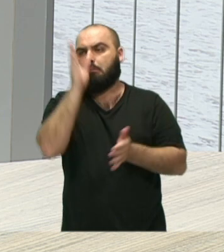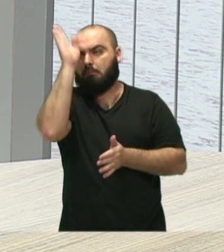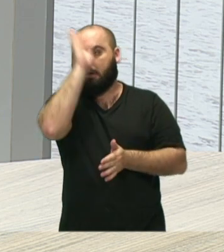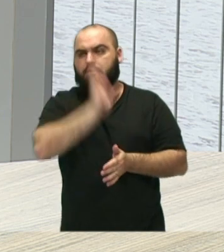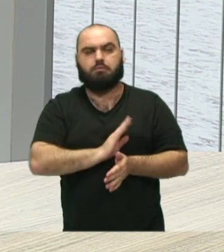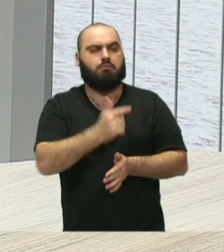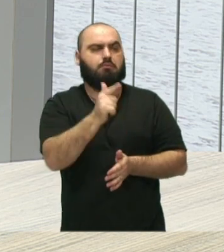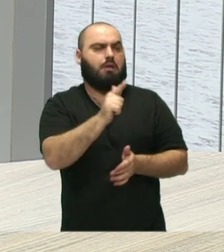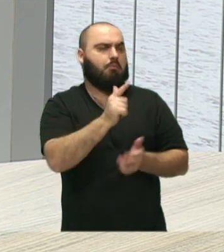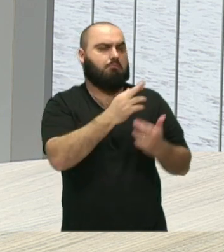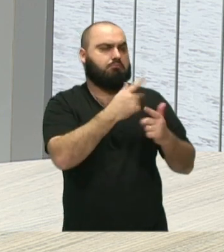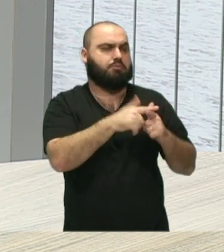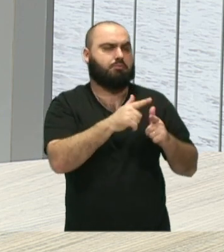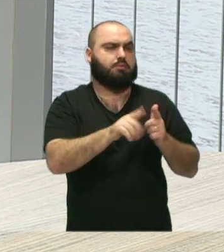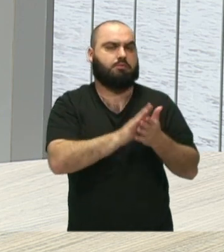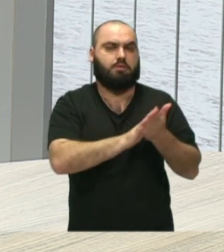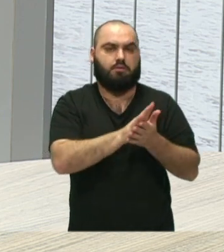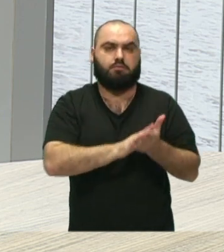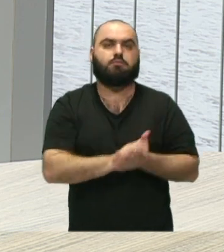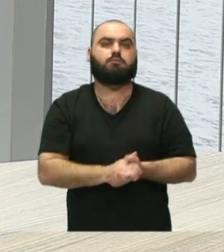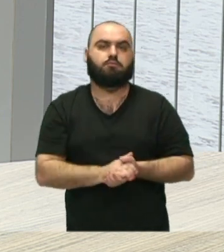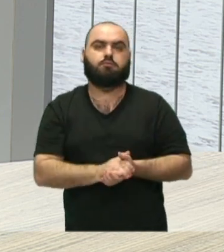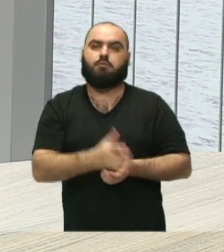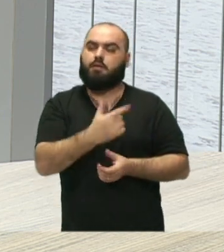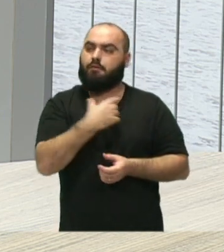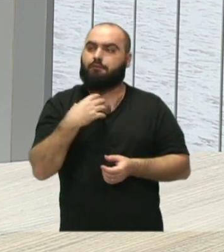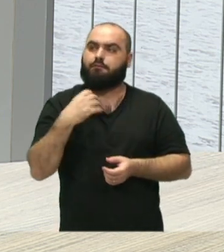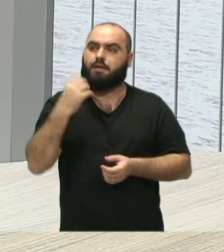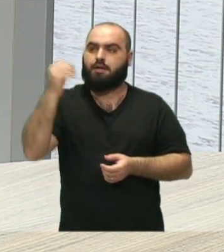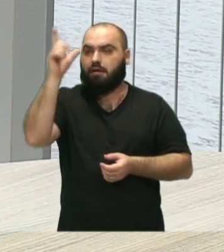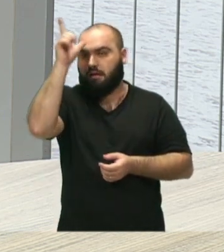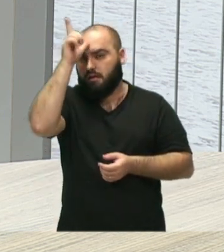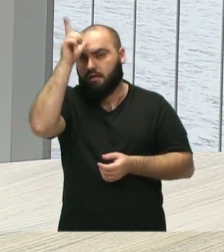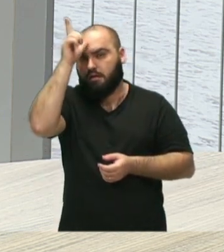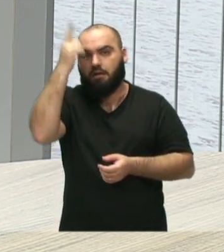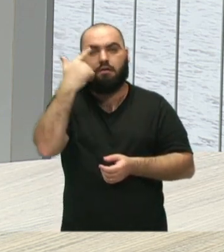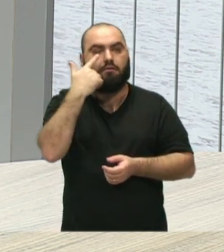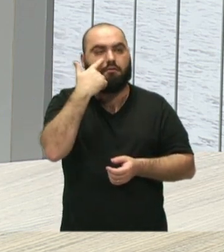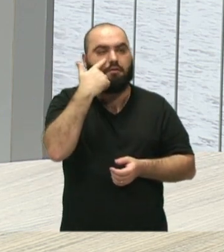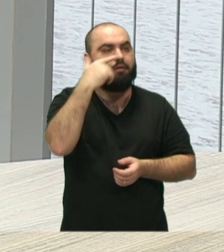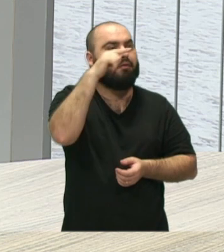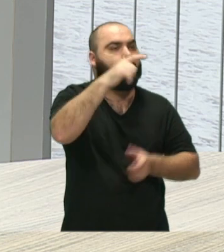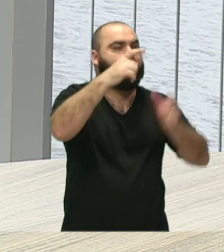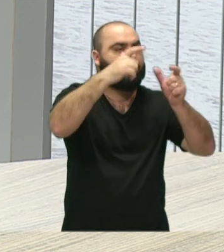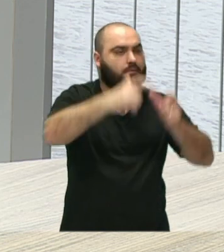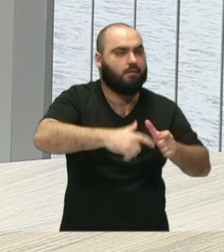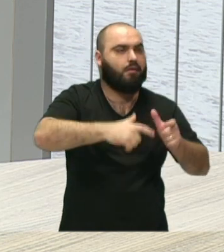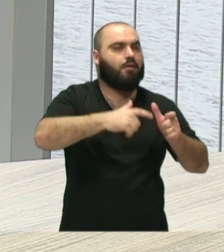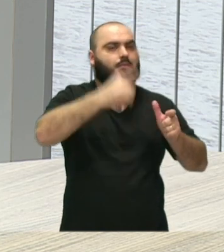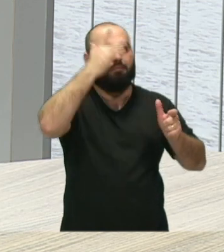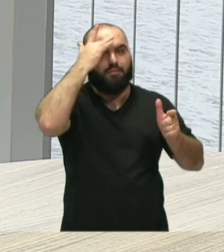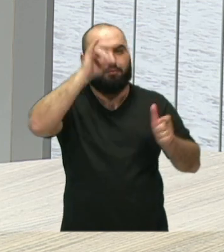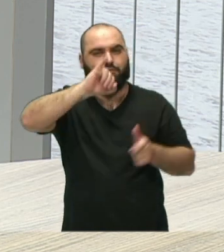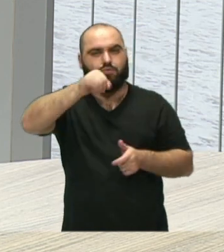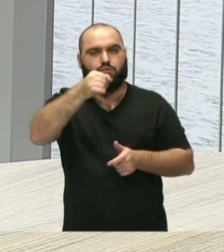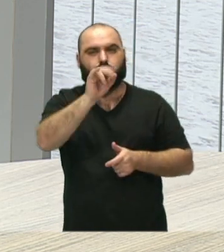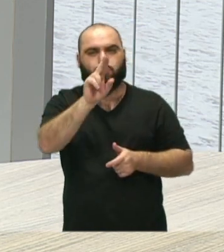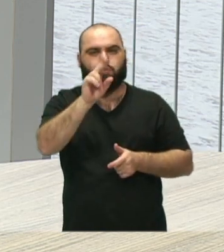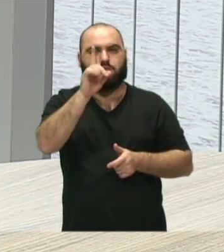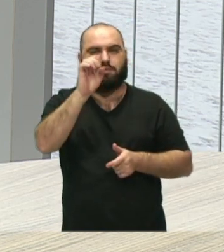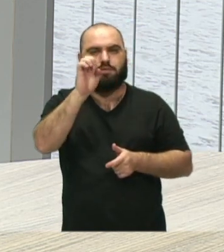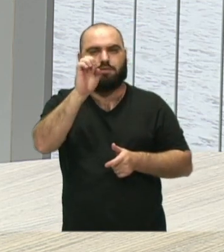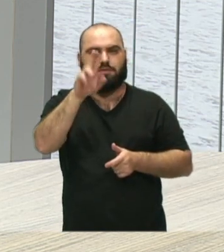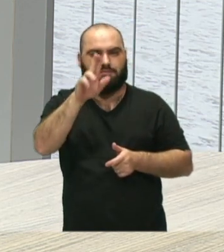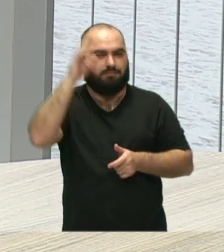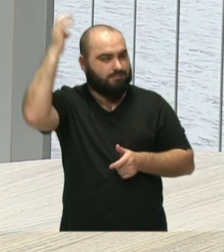Eu costumo citar que nós viajamos para a Alemanha, vamos aos campos de concentração e lá nós choramos, lá nós nos emocionamos e isso